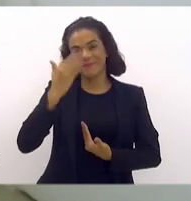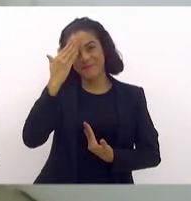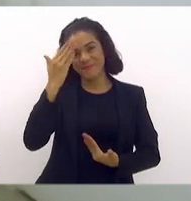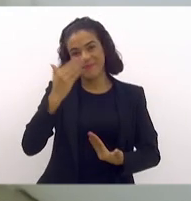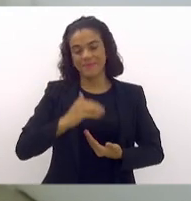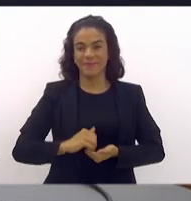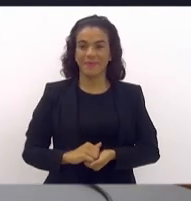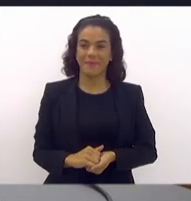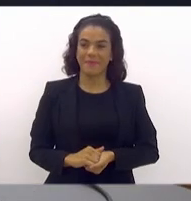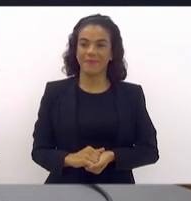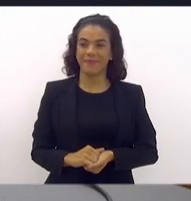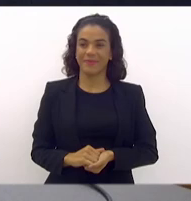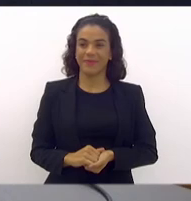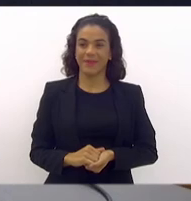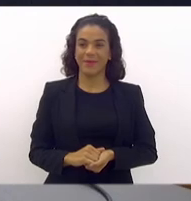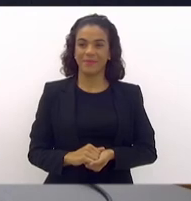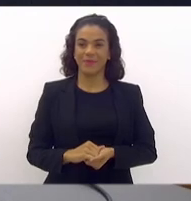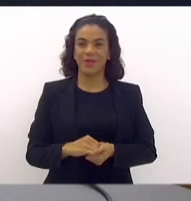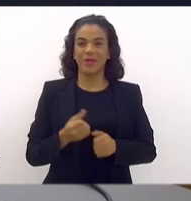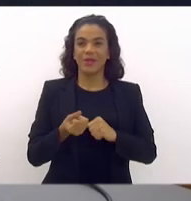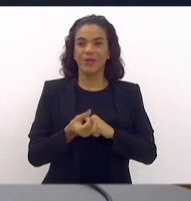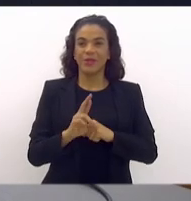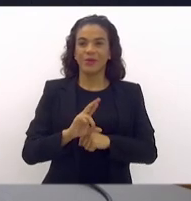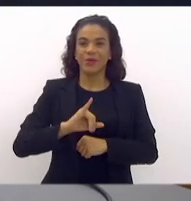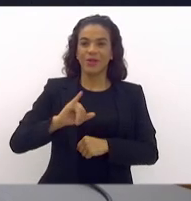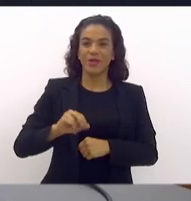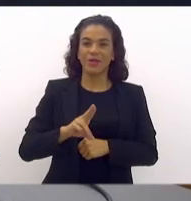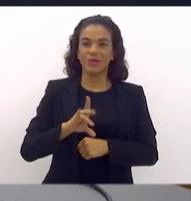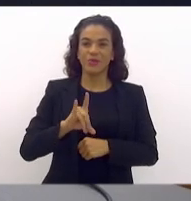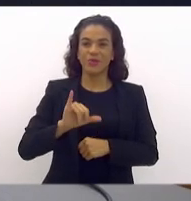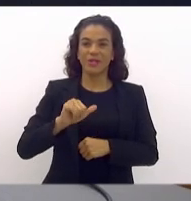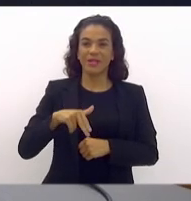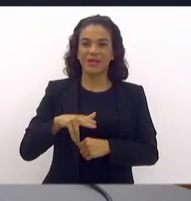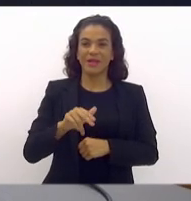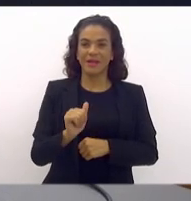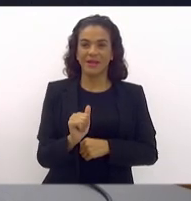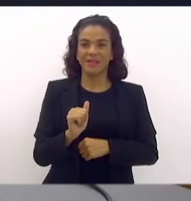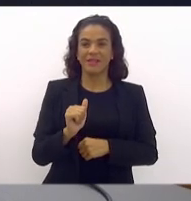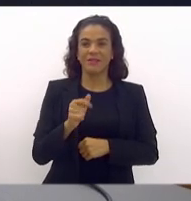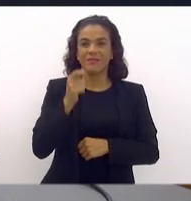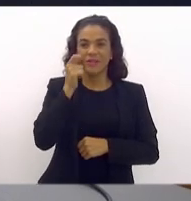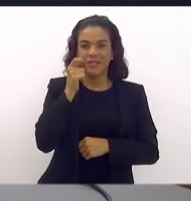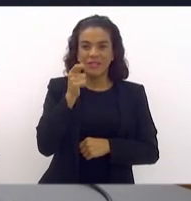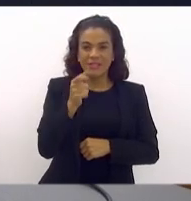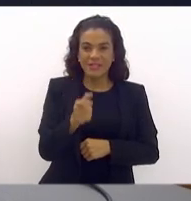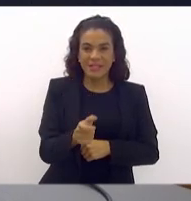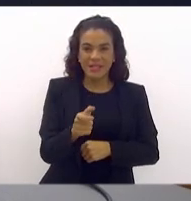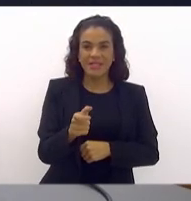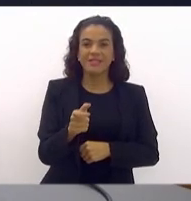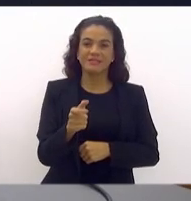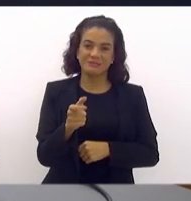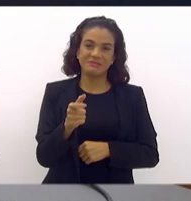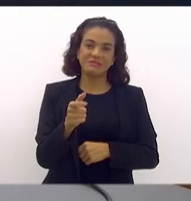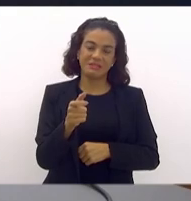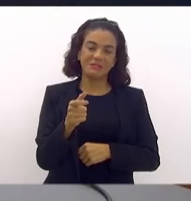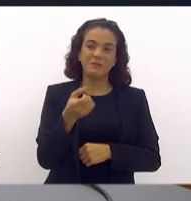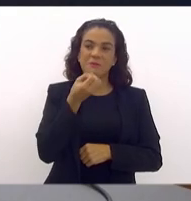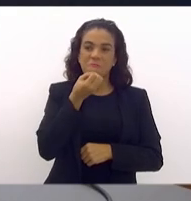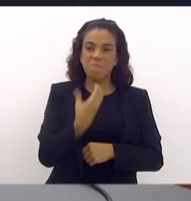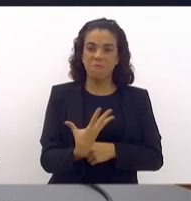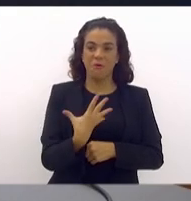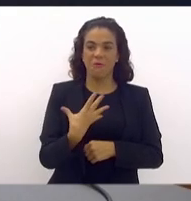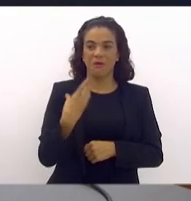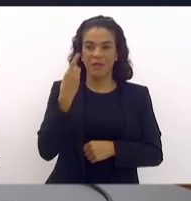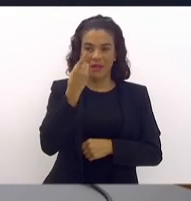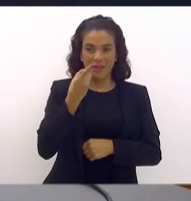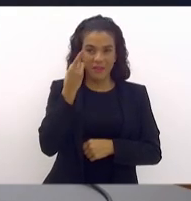Obrigada. Doutora Juliana, nós é que agradecemos. Foi muito interessante ouvi-la. Que bom que a deputada